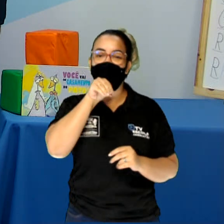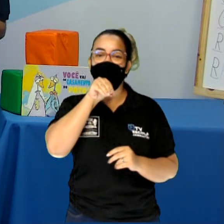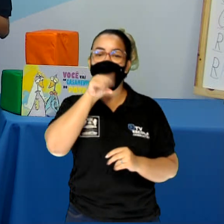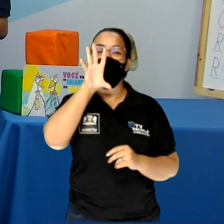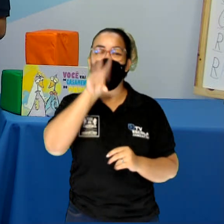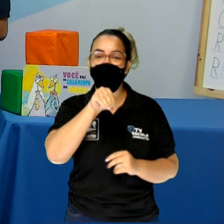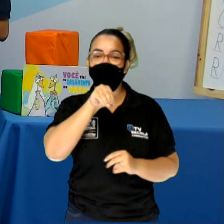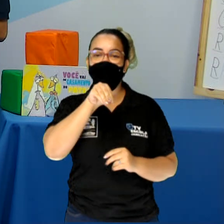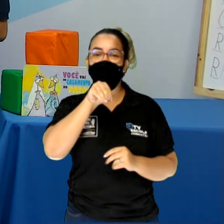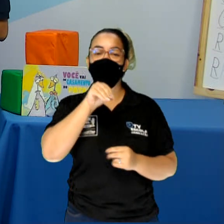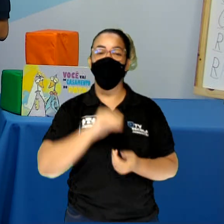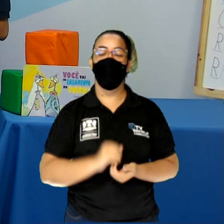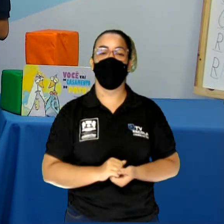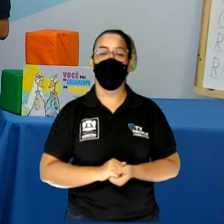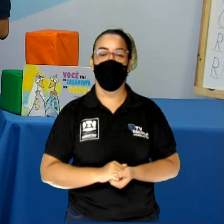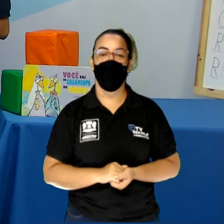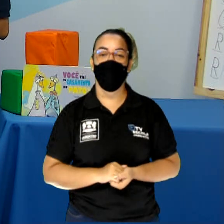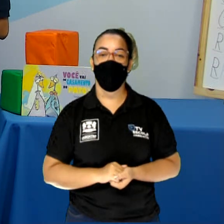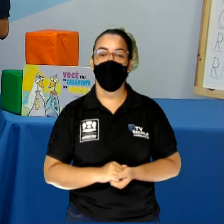quá.